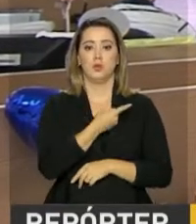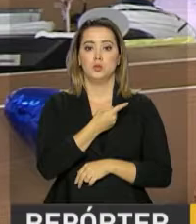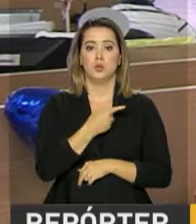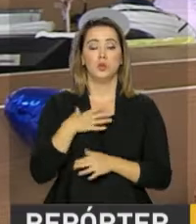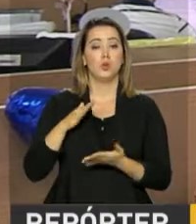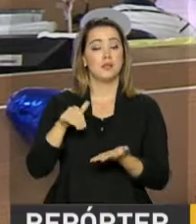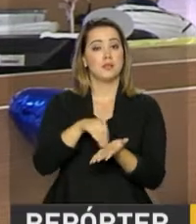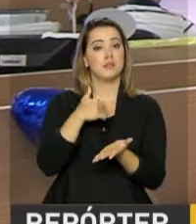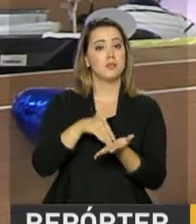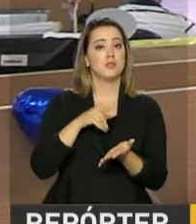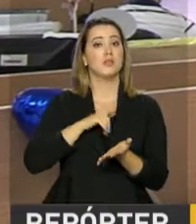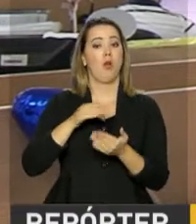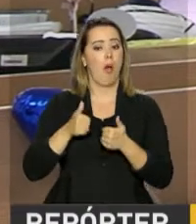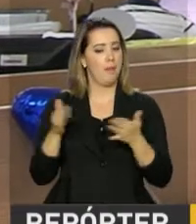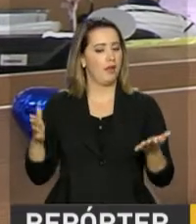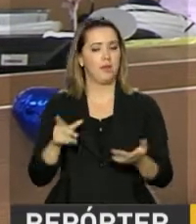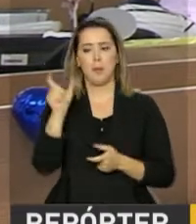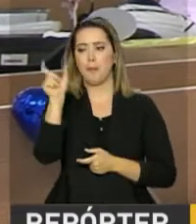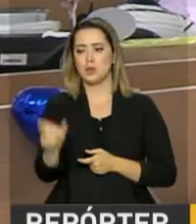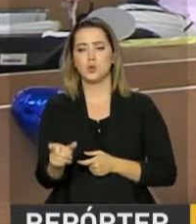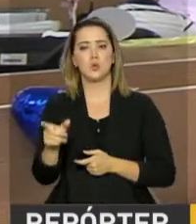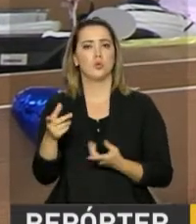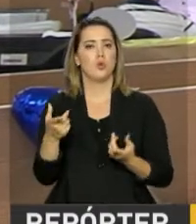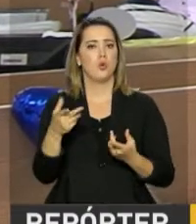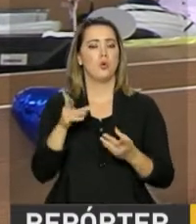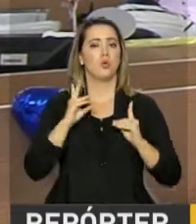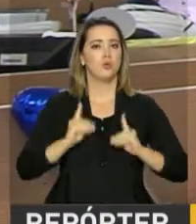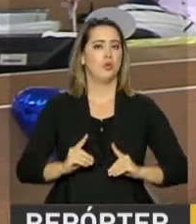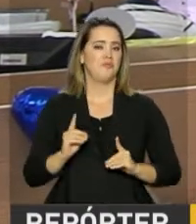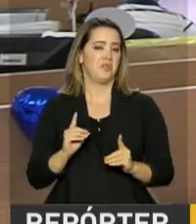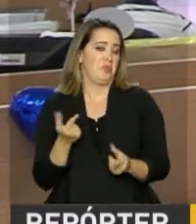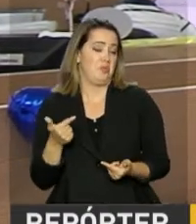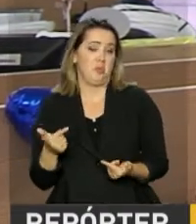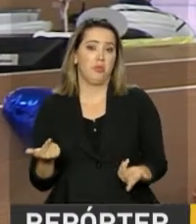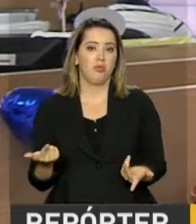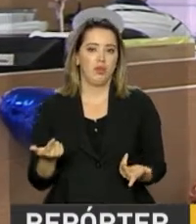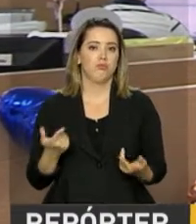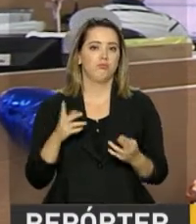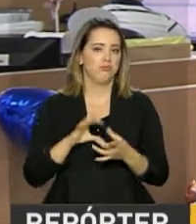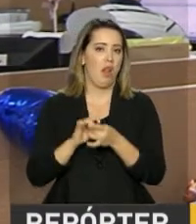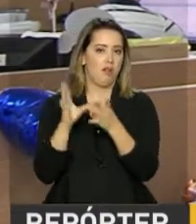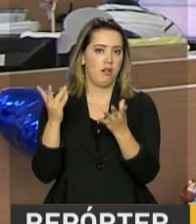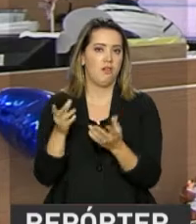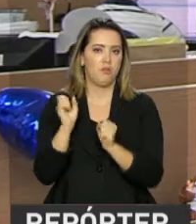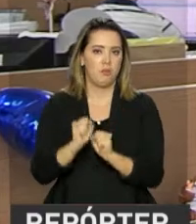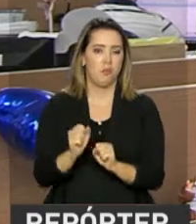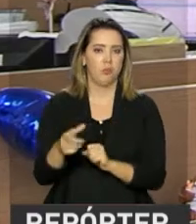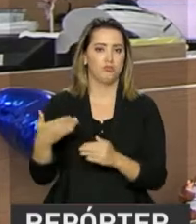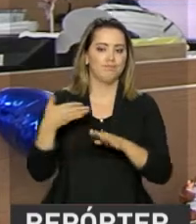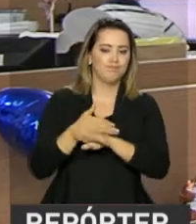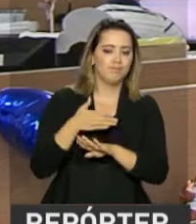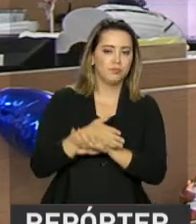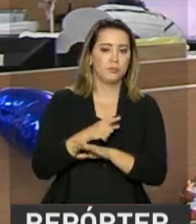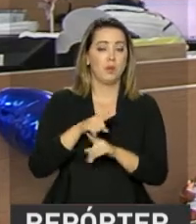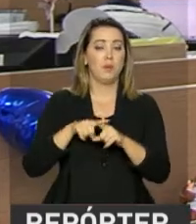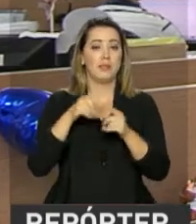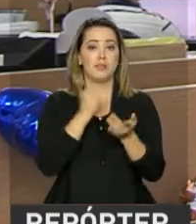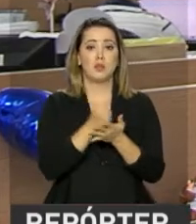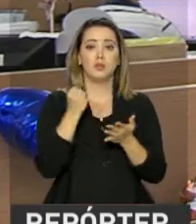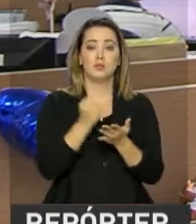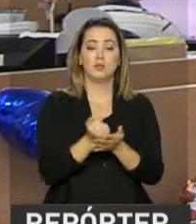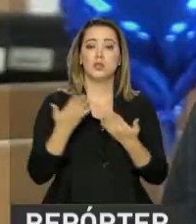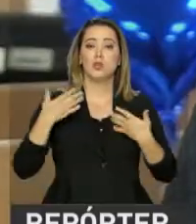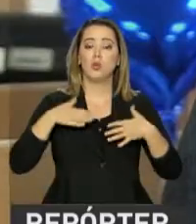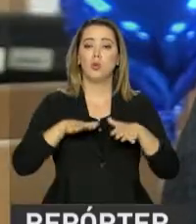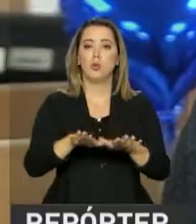com deficiência e para pessoas que não têm deficiência o importante dessa contratação a inclusão